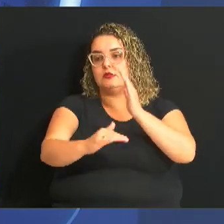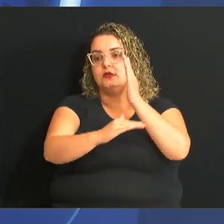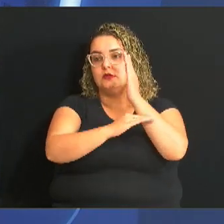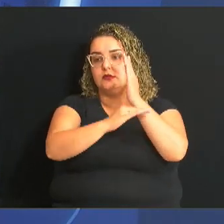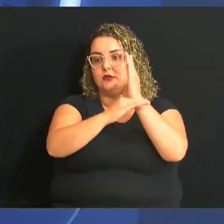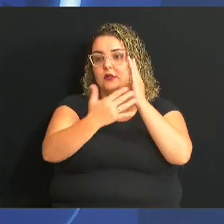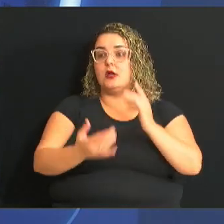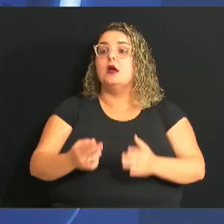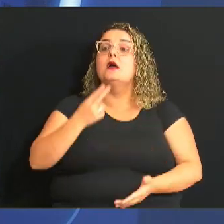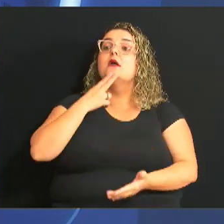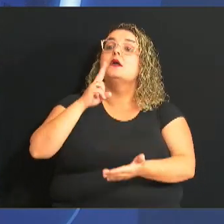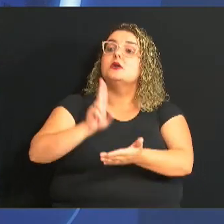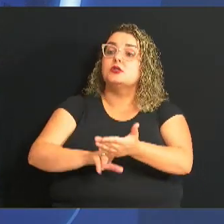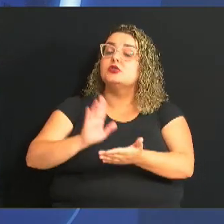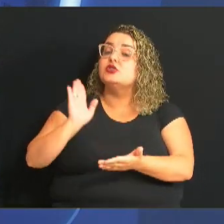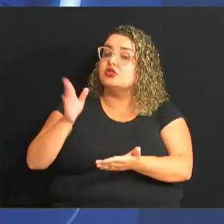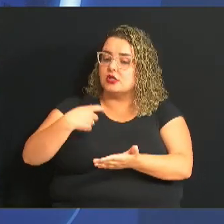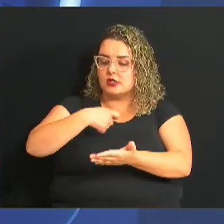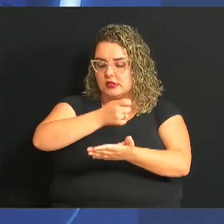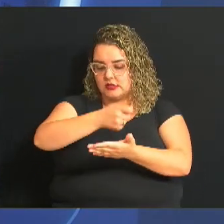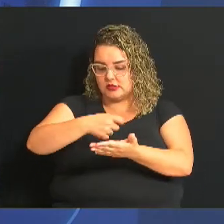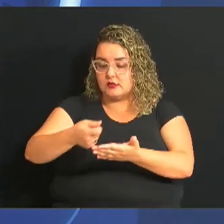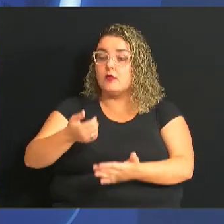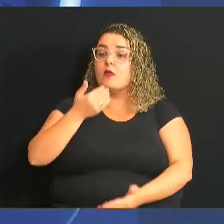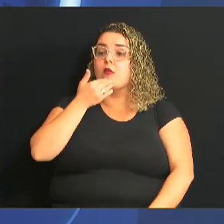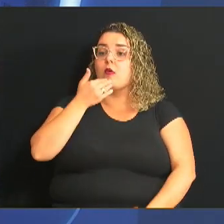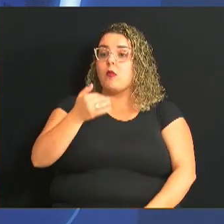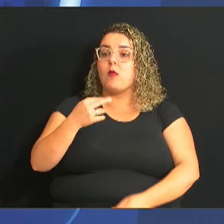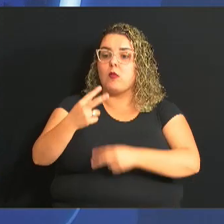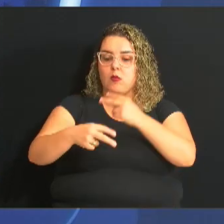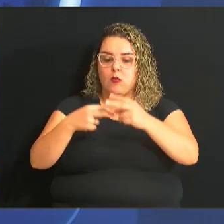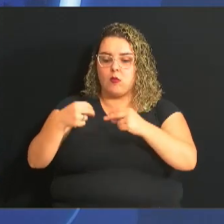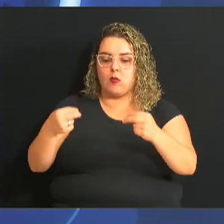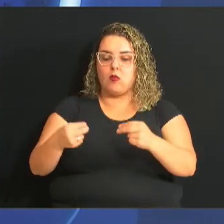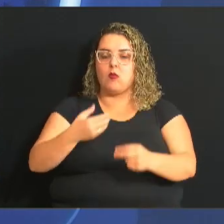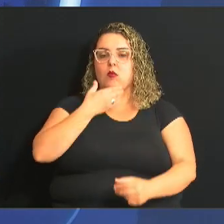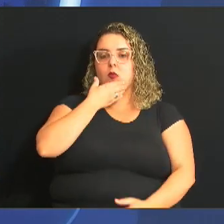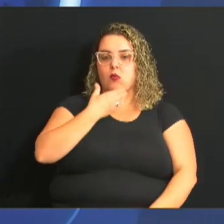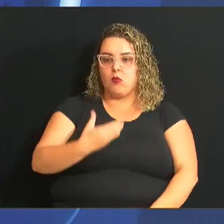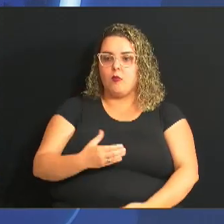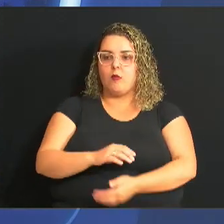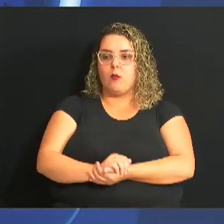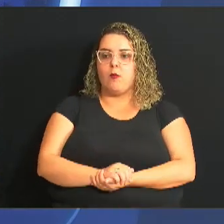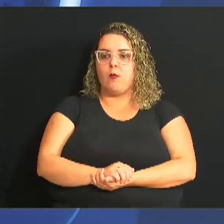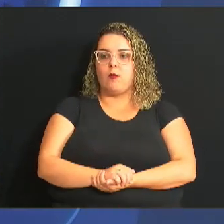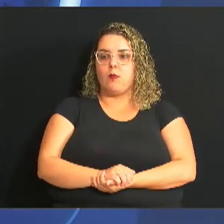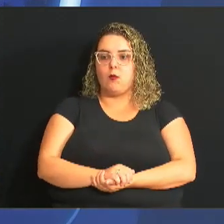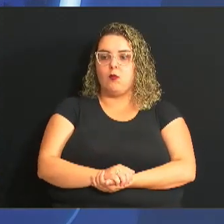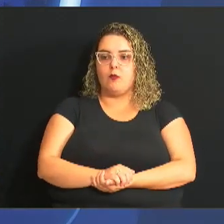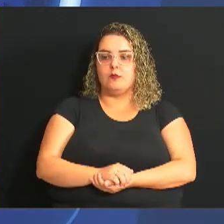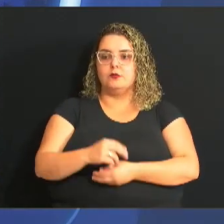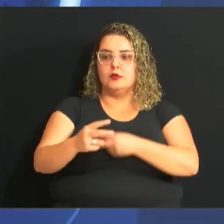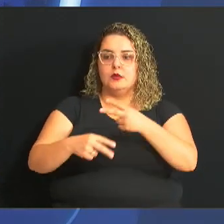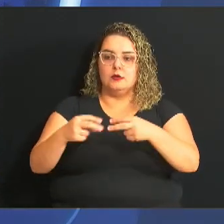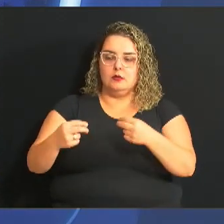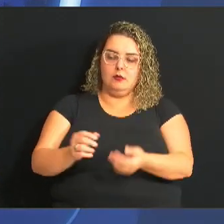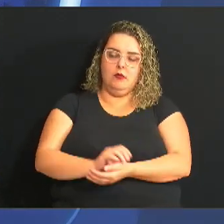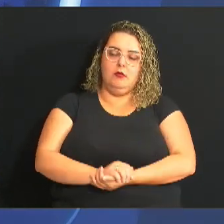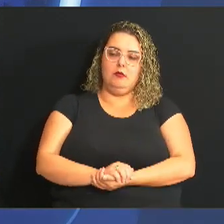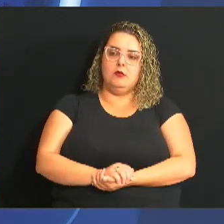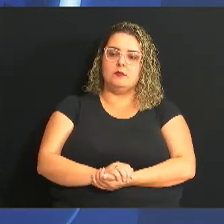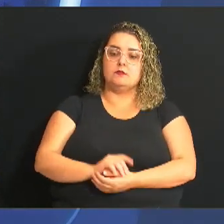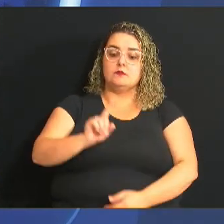mulheres já escreveram, pedindo aí um presente de Natal, e os presentes devem ser entregues até a